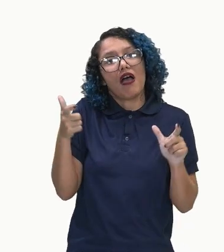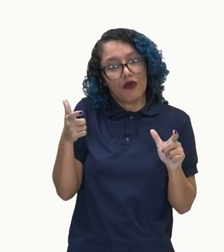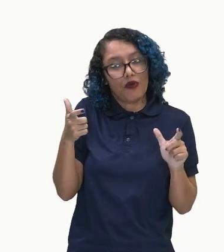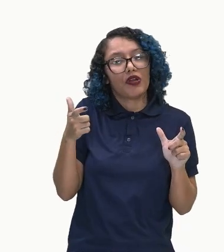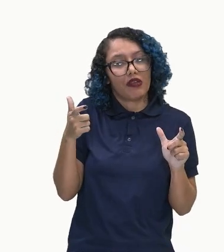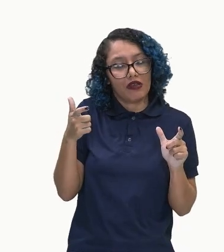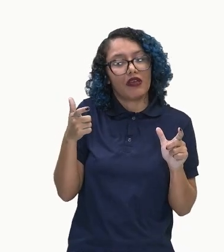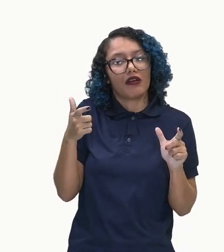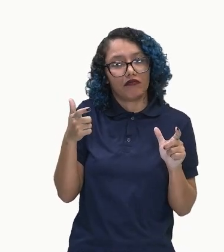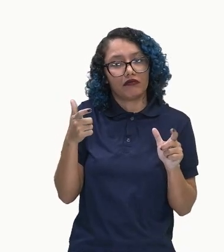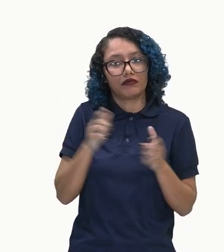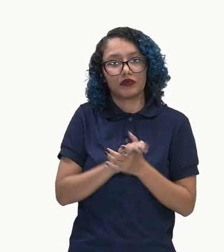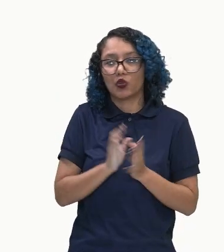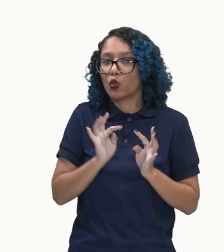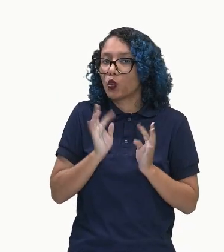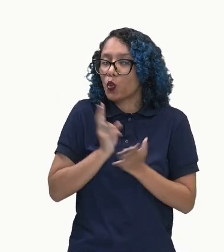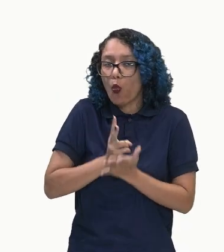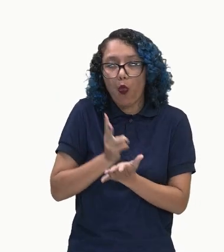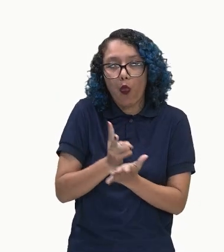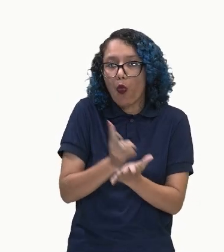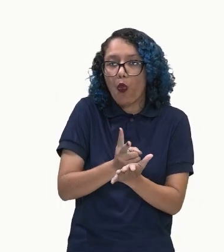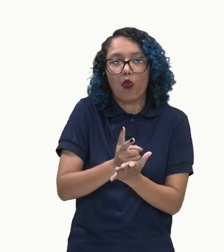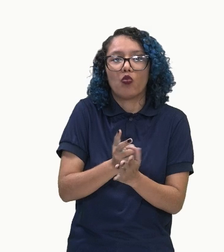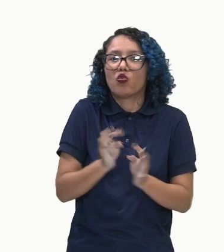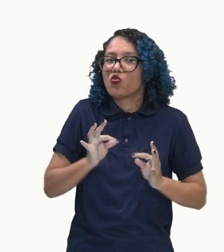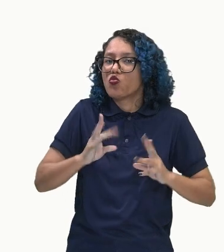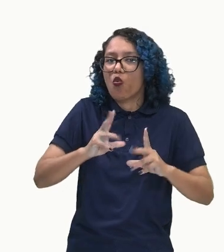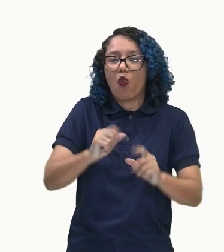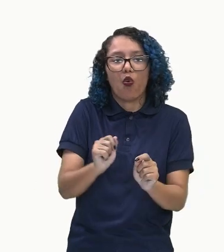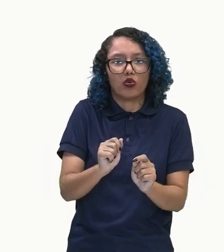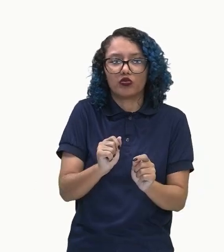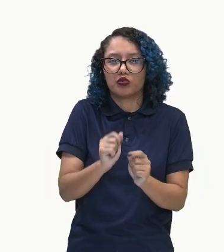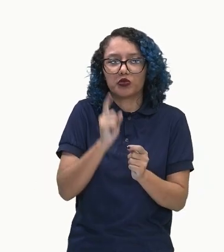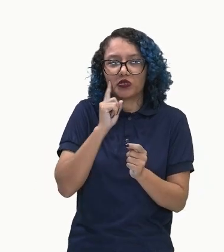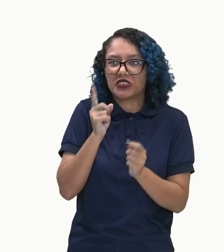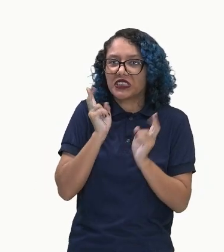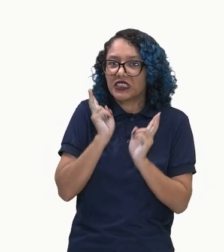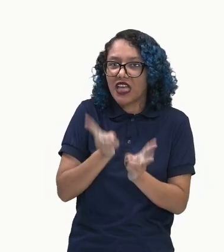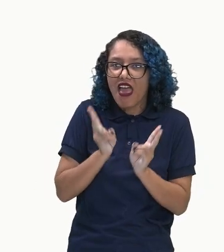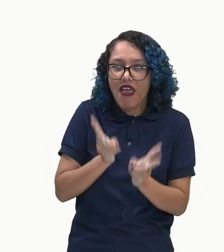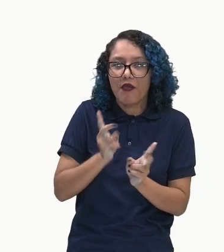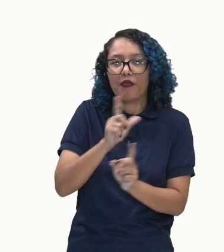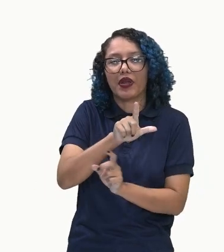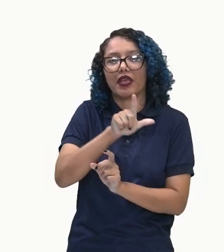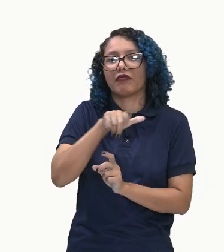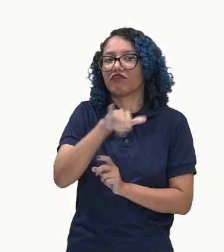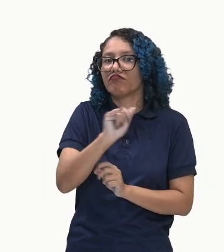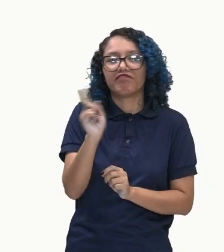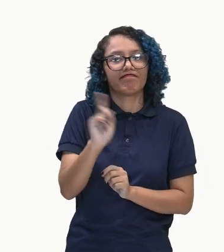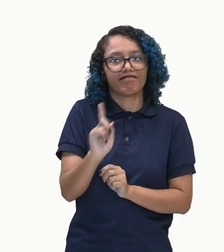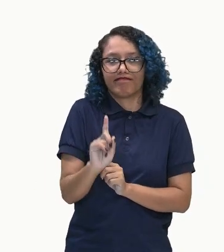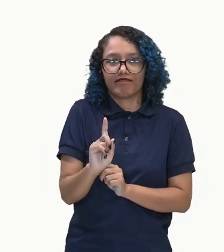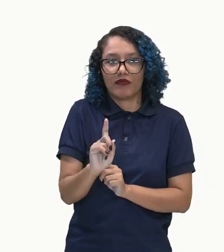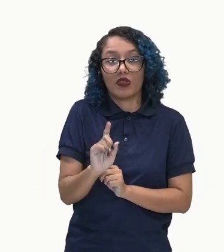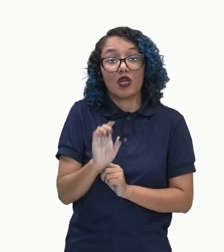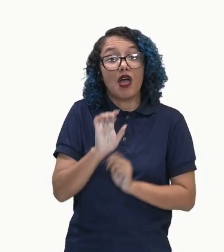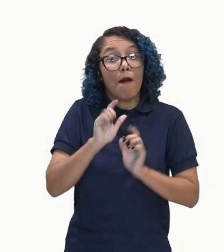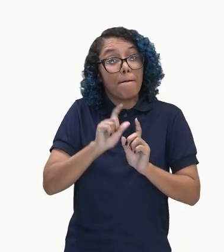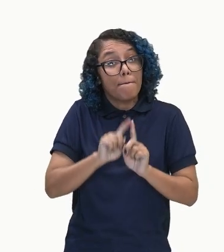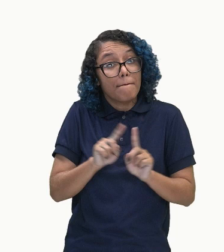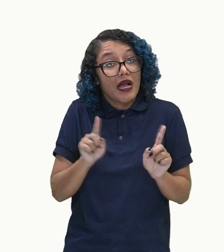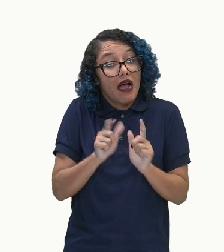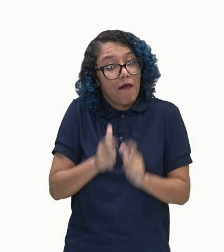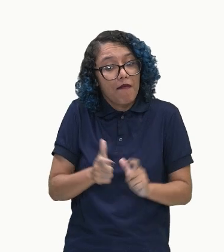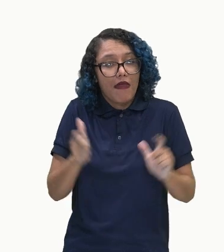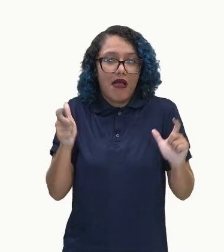vezes, né, porque isso não se esgotam todas as situações nesse exemplo, então, nesse resumo, tá? Mas na maioria